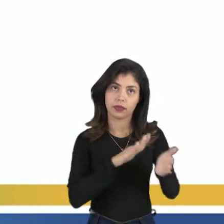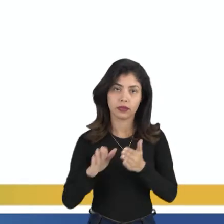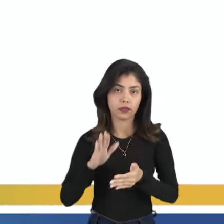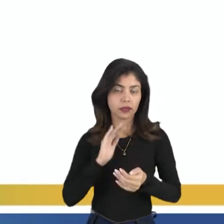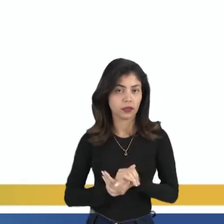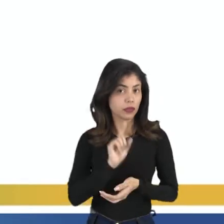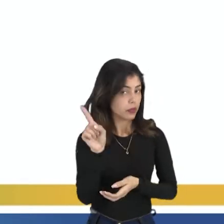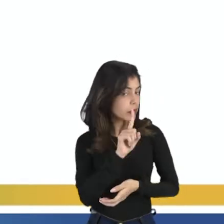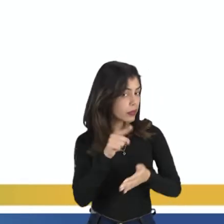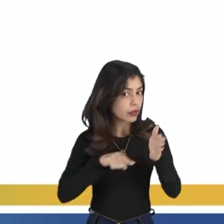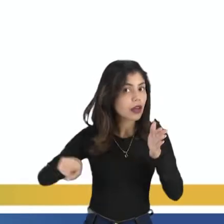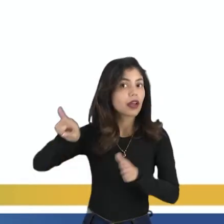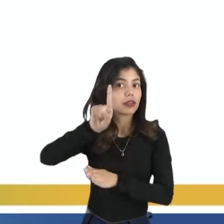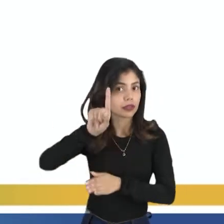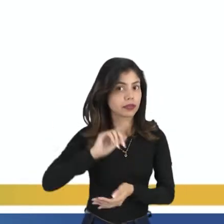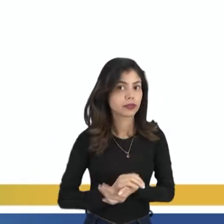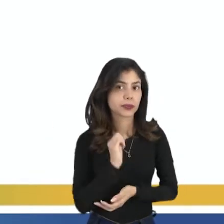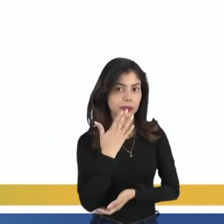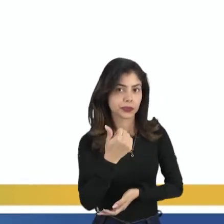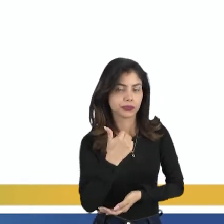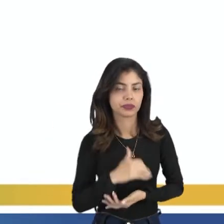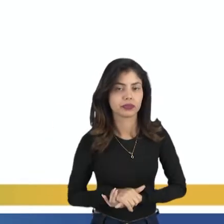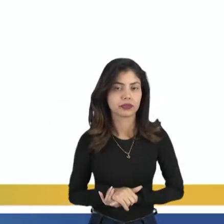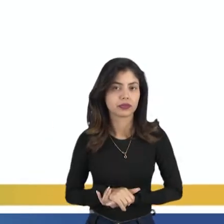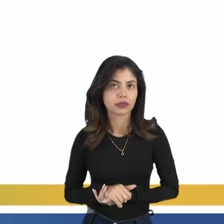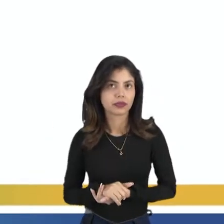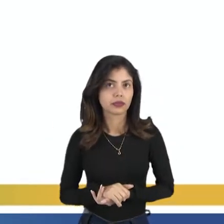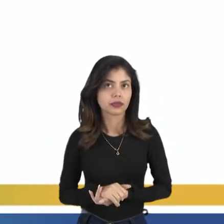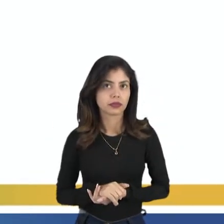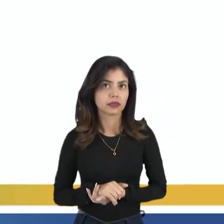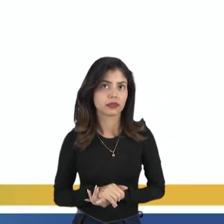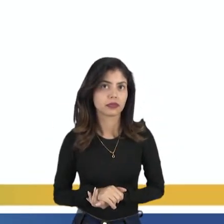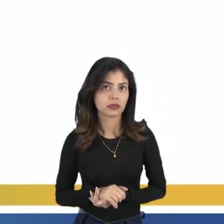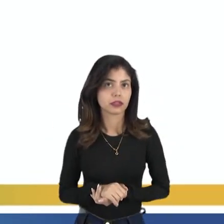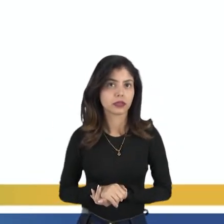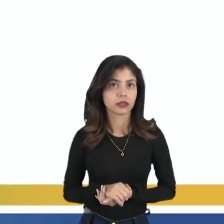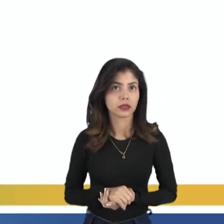do exercício, e não lá em cima no atlético, tá bom? E com uns